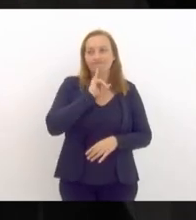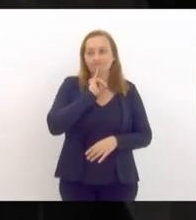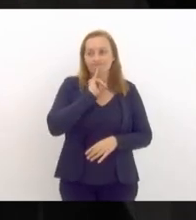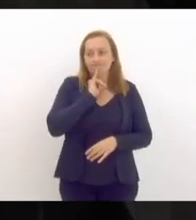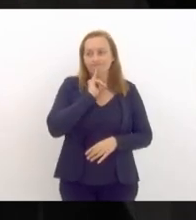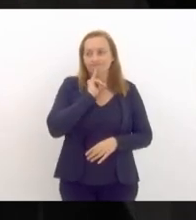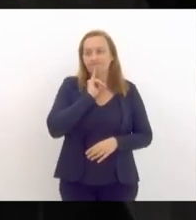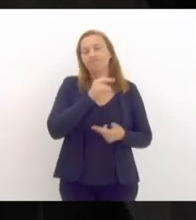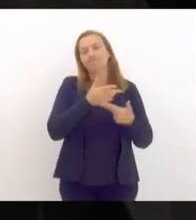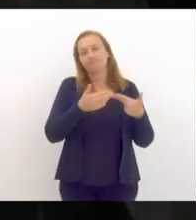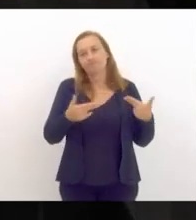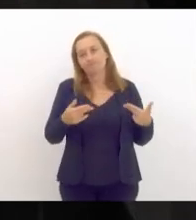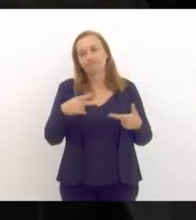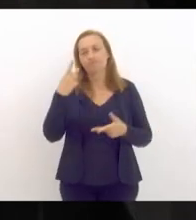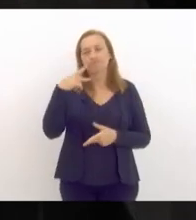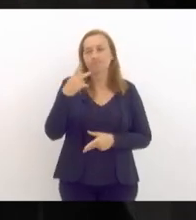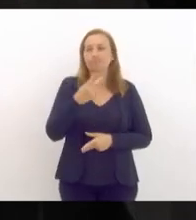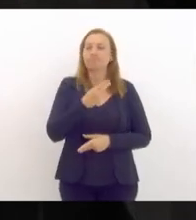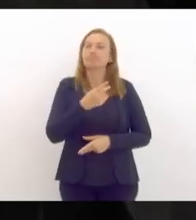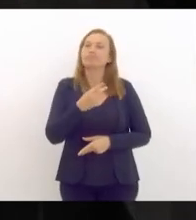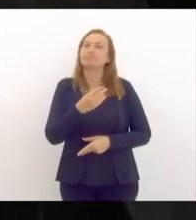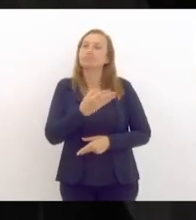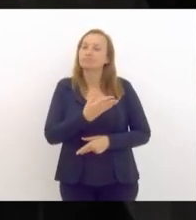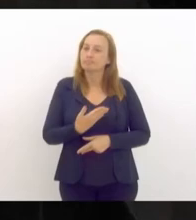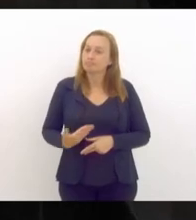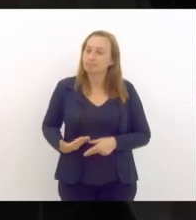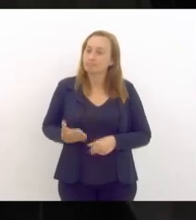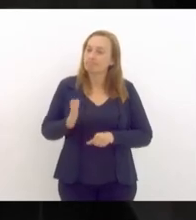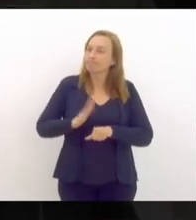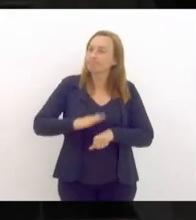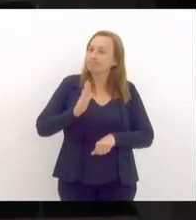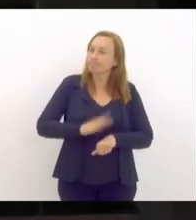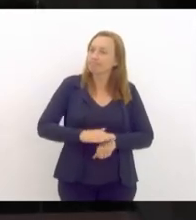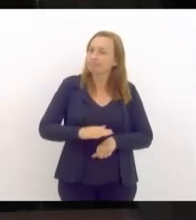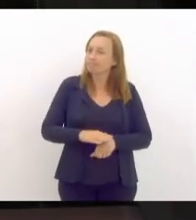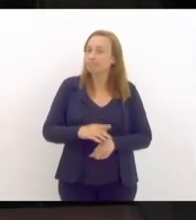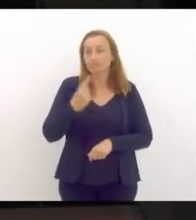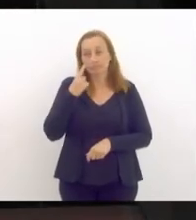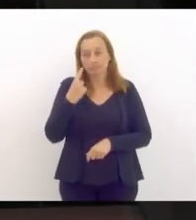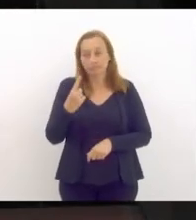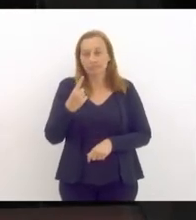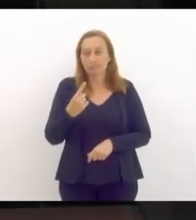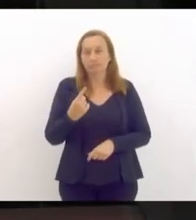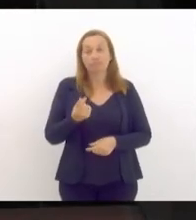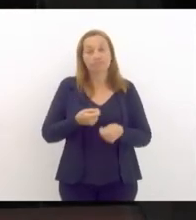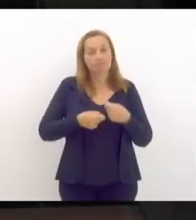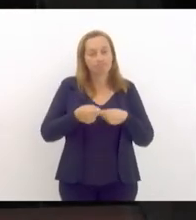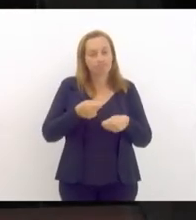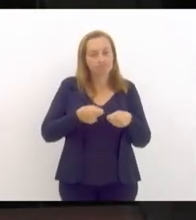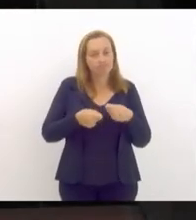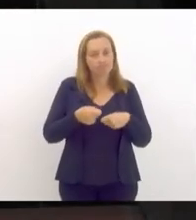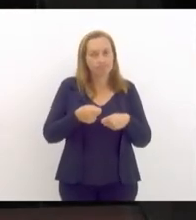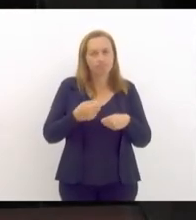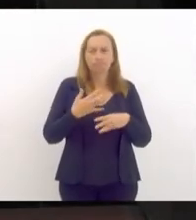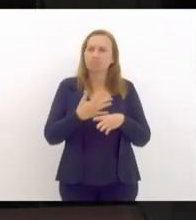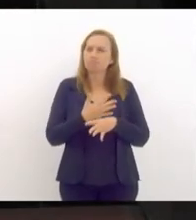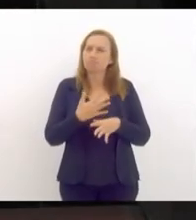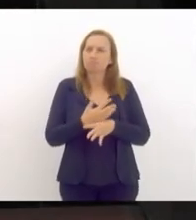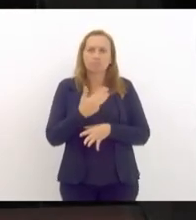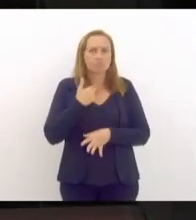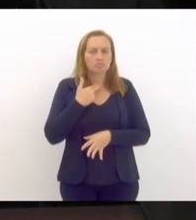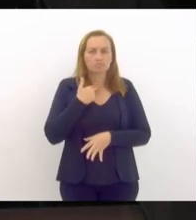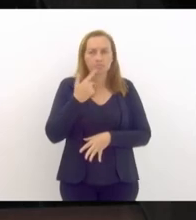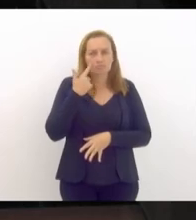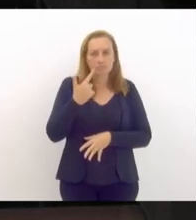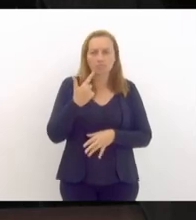muitas dessas políticas públicas cada vez mais estão sendo vistas como negócio uma cidade não pode ser